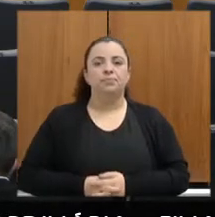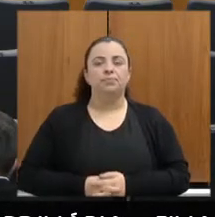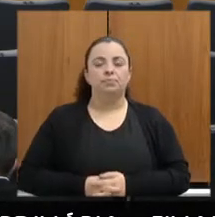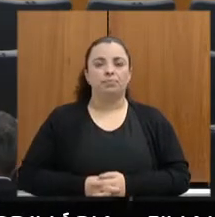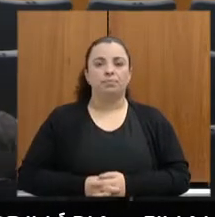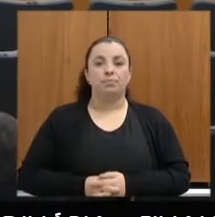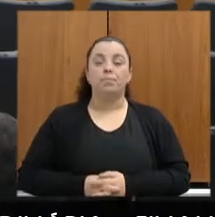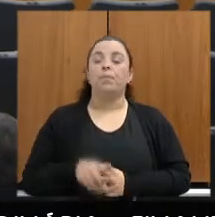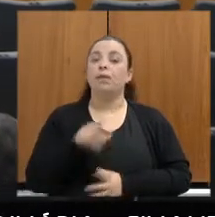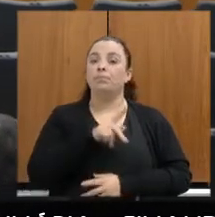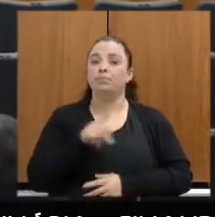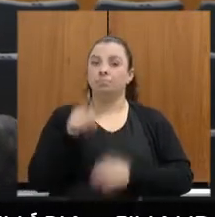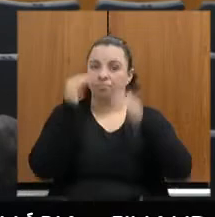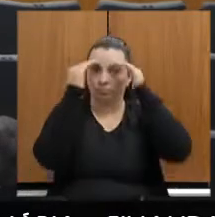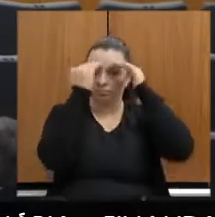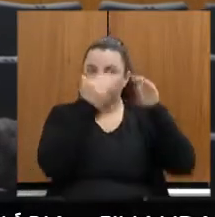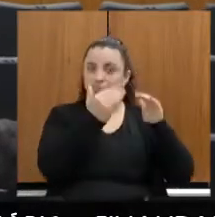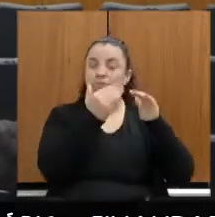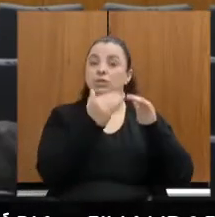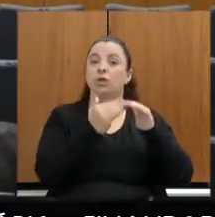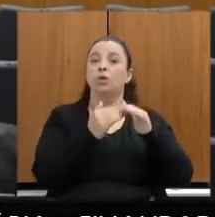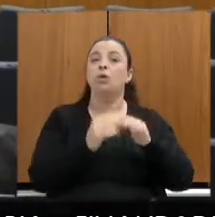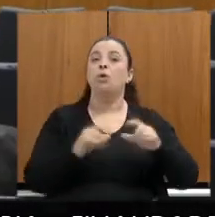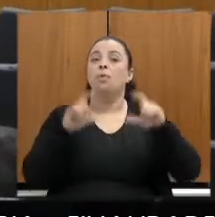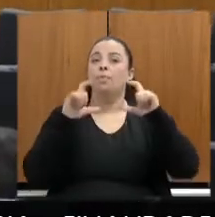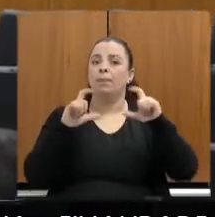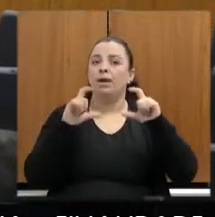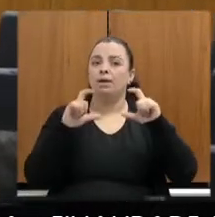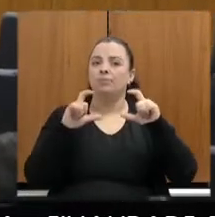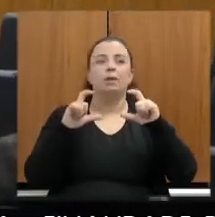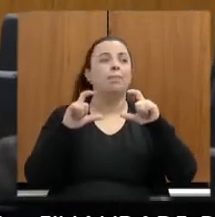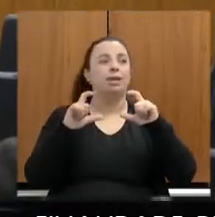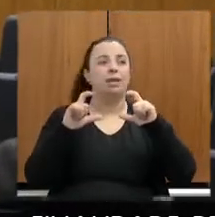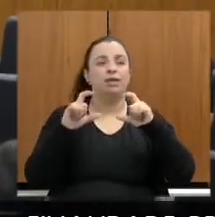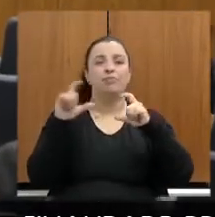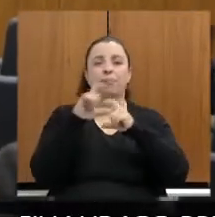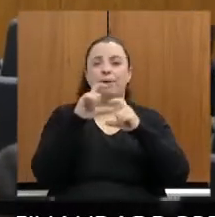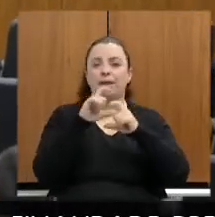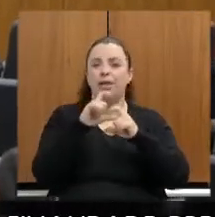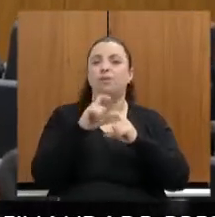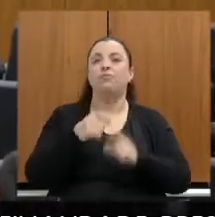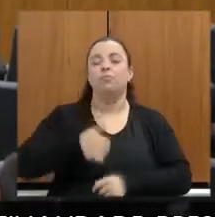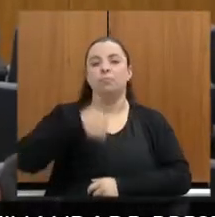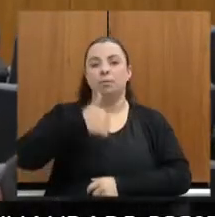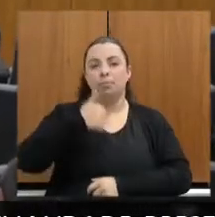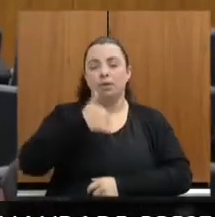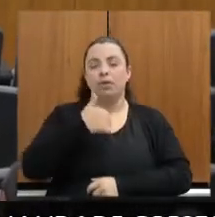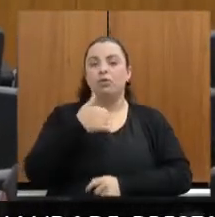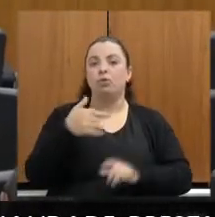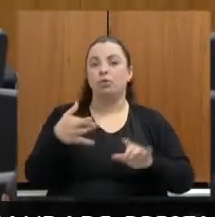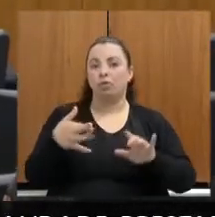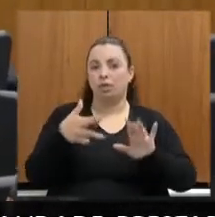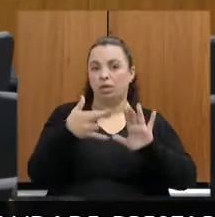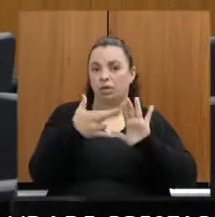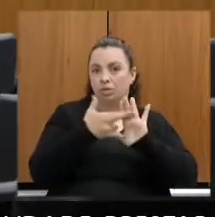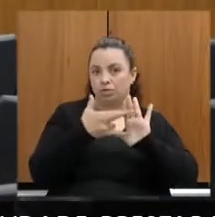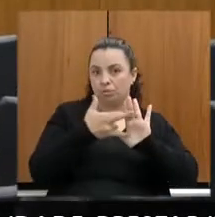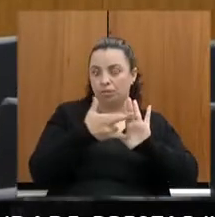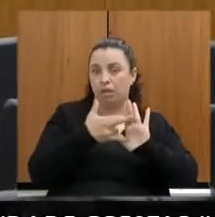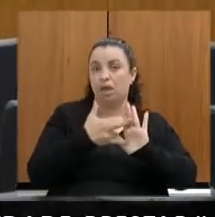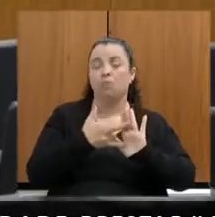e a presidência dos termos do parágrafo primeiro do artigo 132 do Regimento Interno dispensa a leitura da ata da reunião